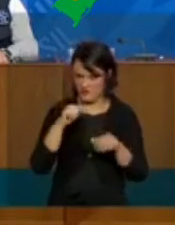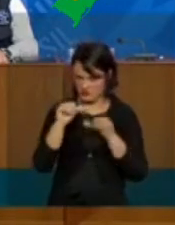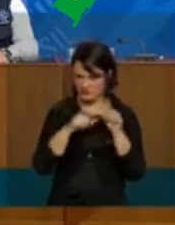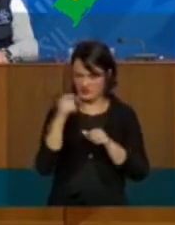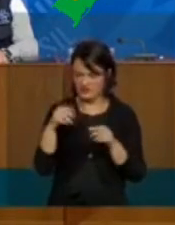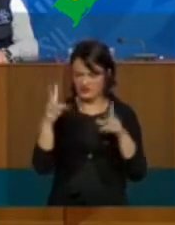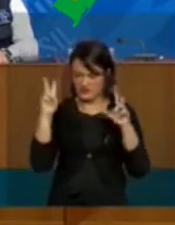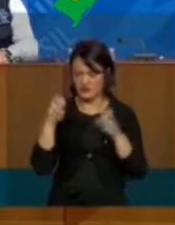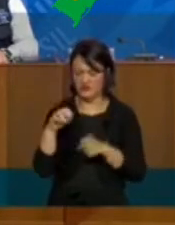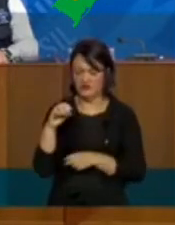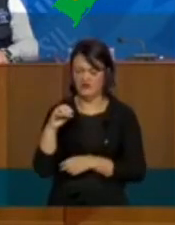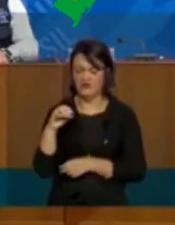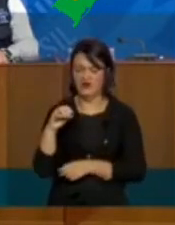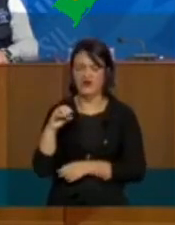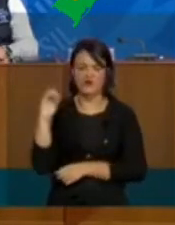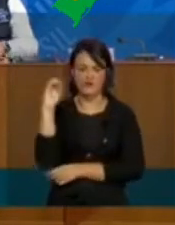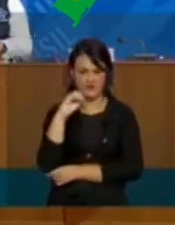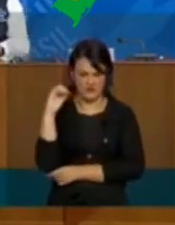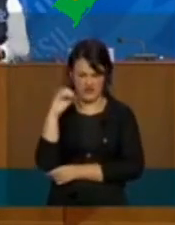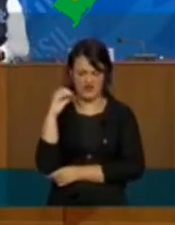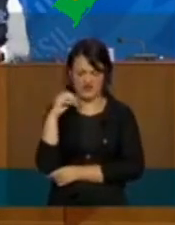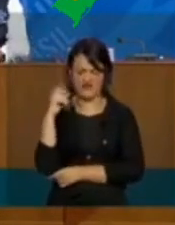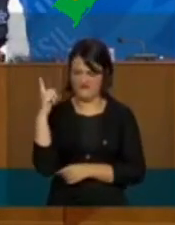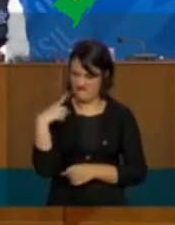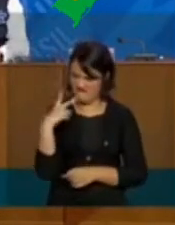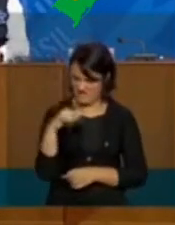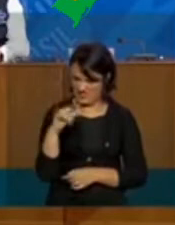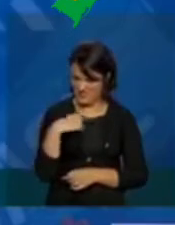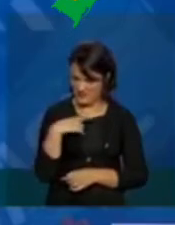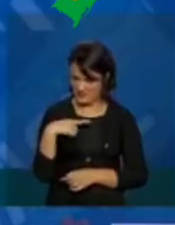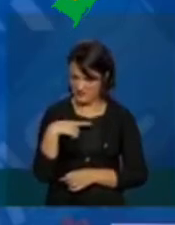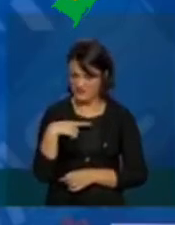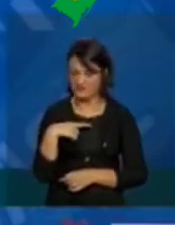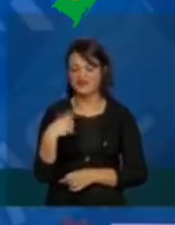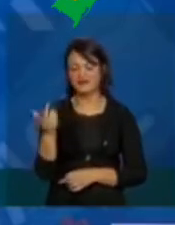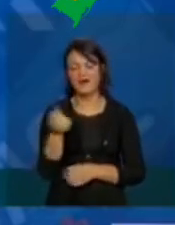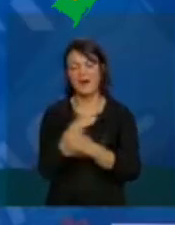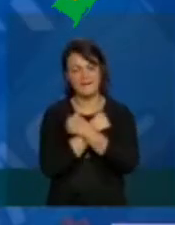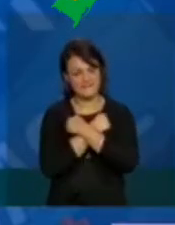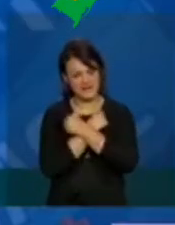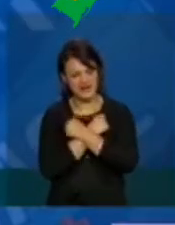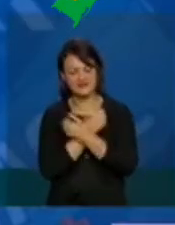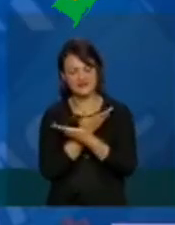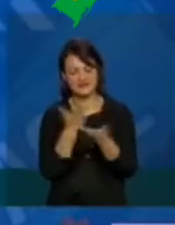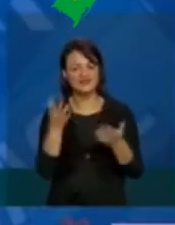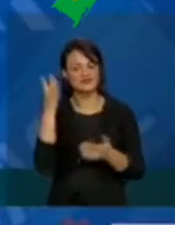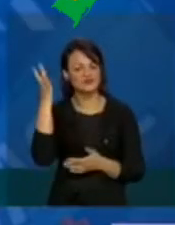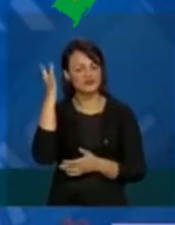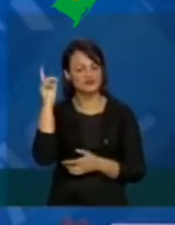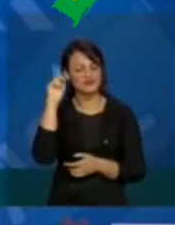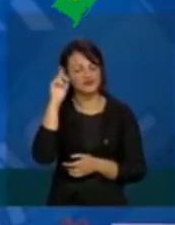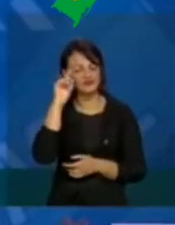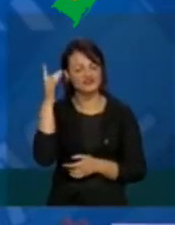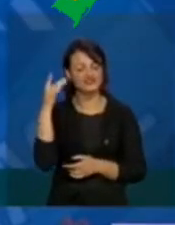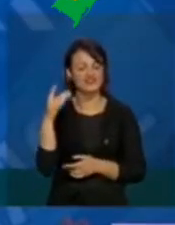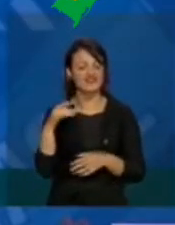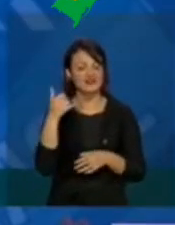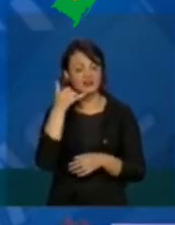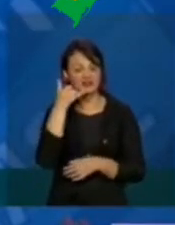Alegre? Gabardo, você que conhece o pessoal da Rádio Gaúcha, dá um abraço a eles, me tocam todo dia de manhã,